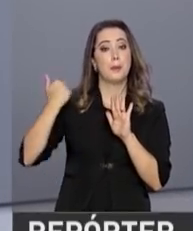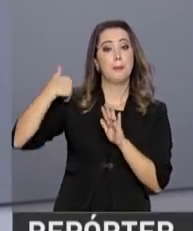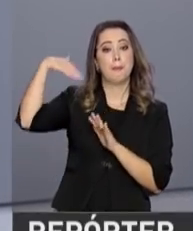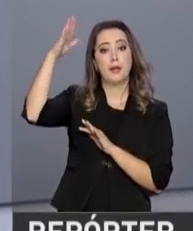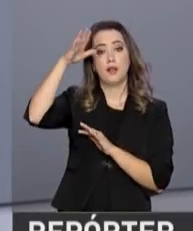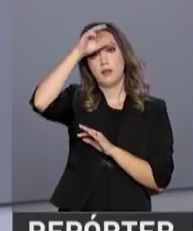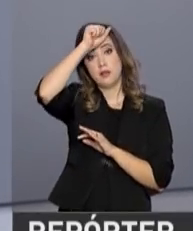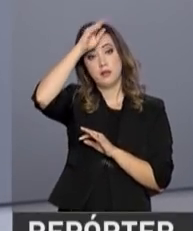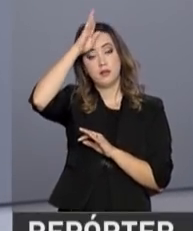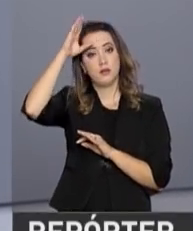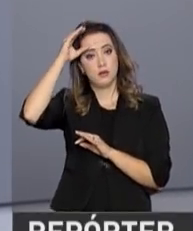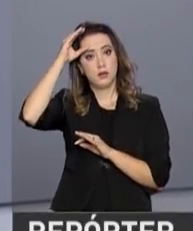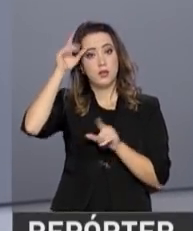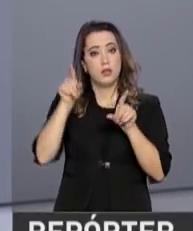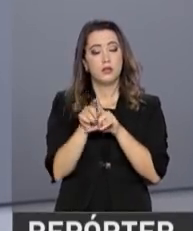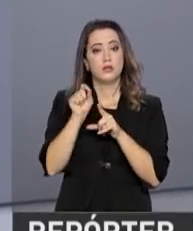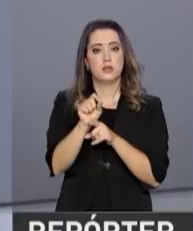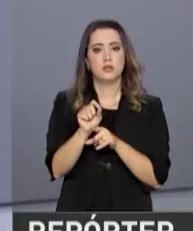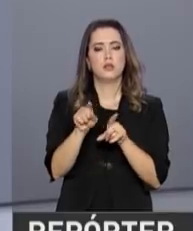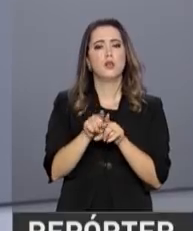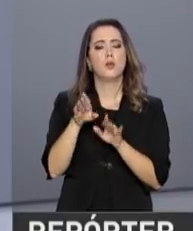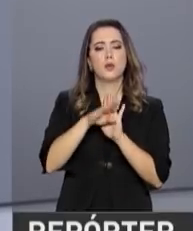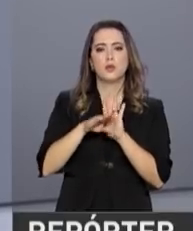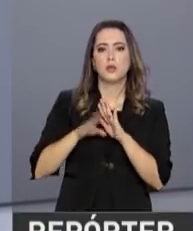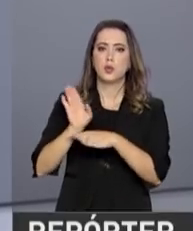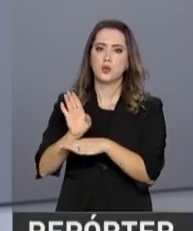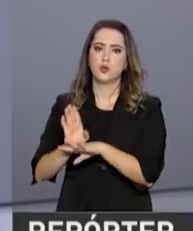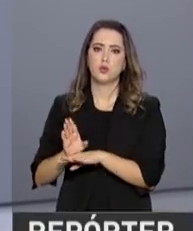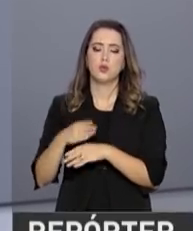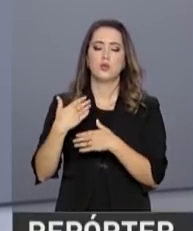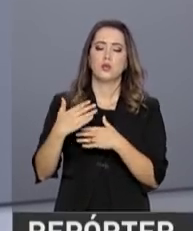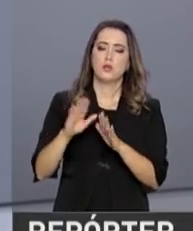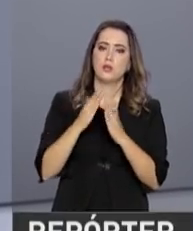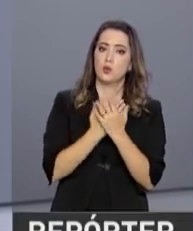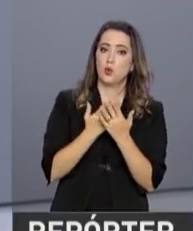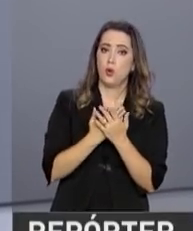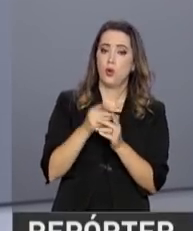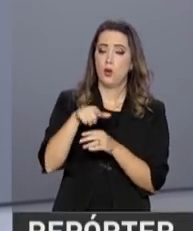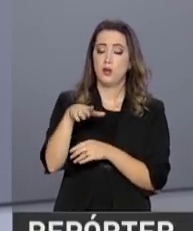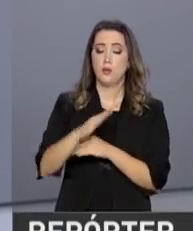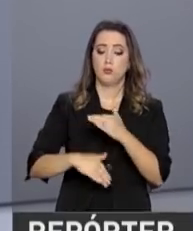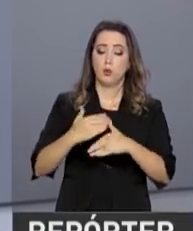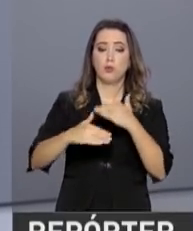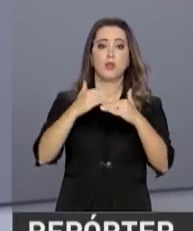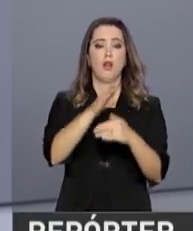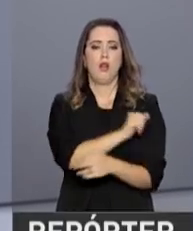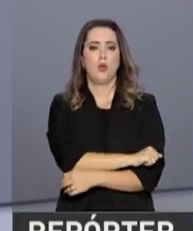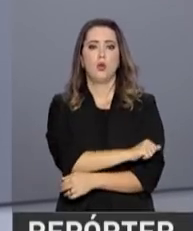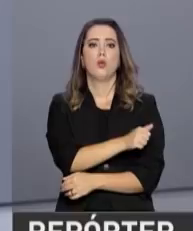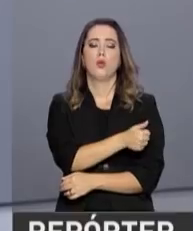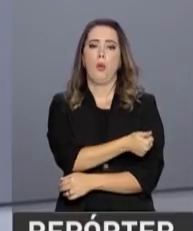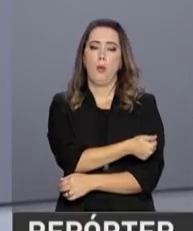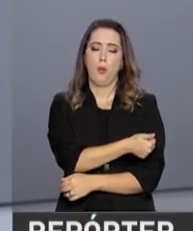Alfabetização. O programa foi criado pelo MEC para apoiar escolas no processo de alfabetização dos alunos de todas as turmas, do primeiro e